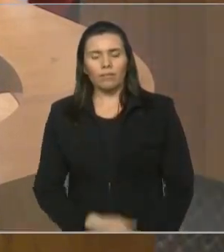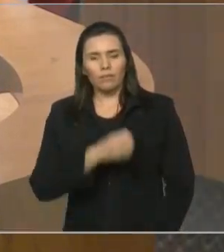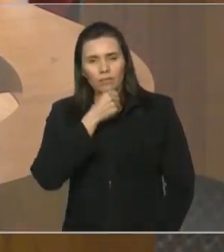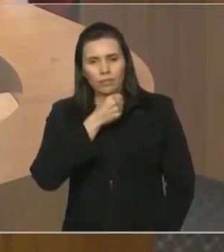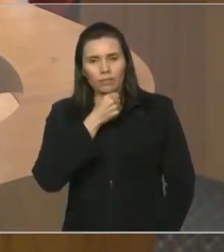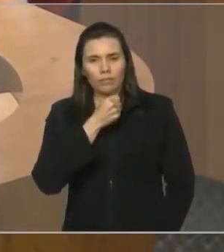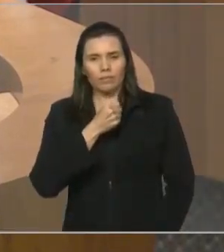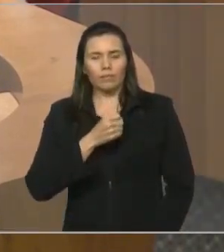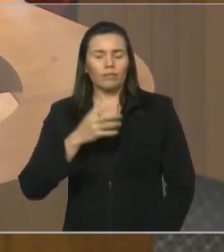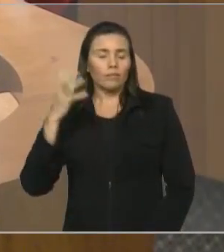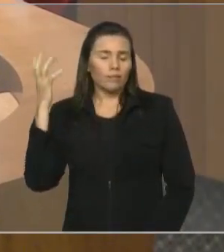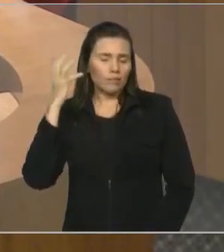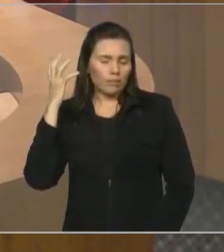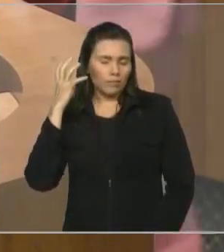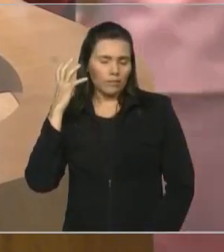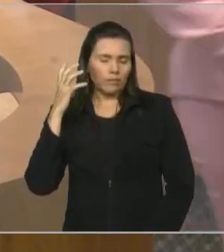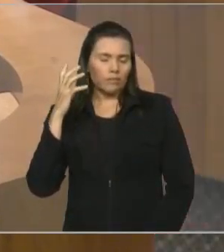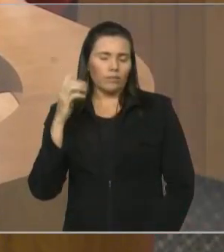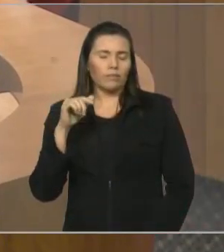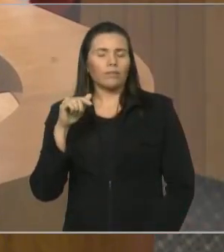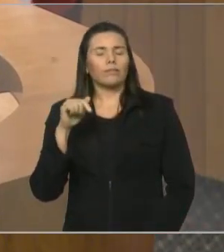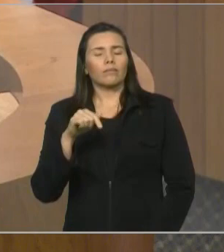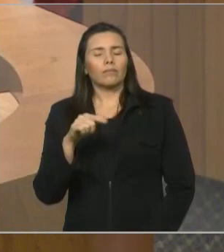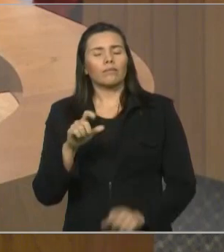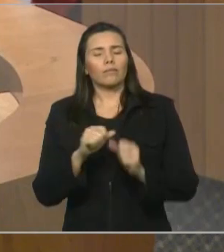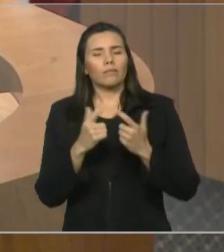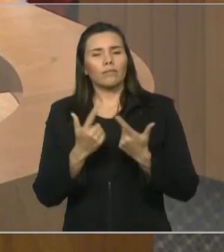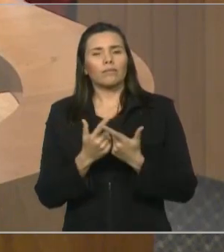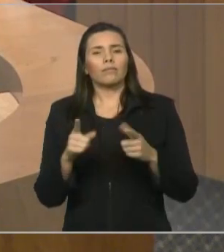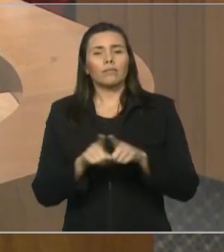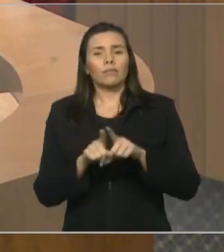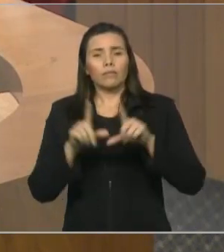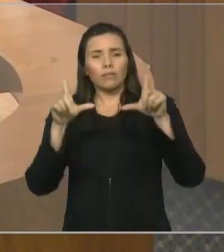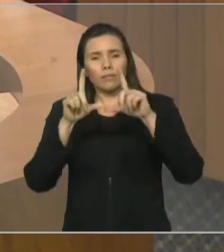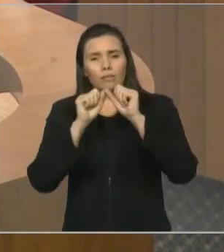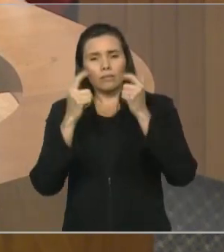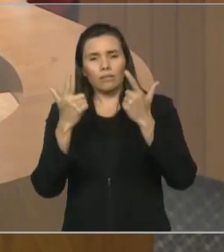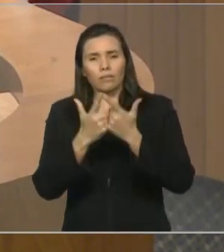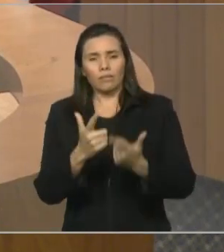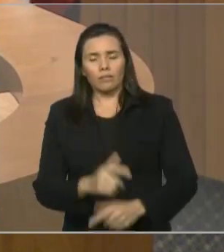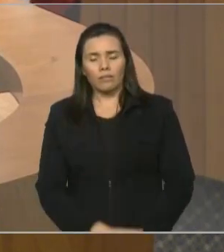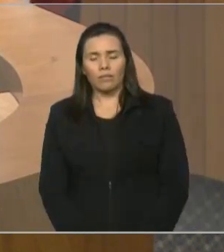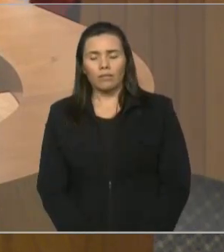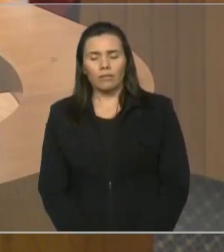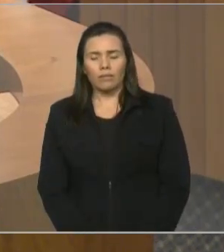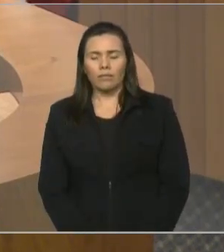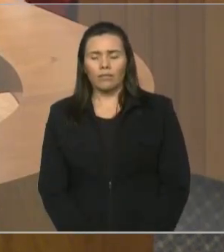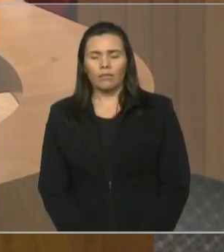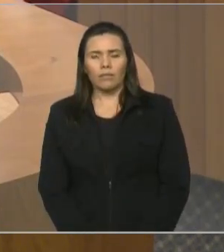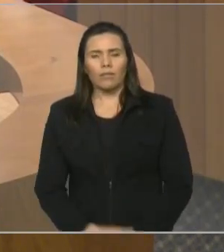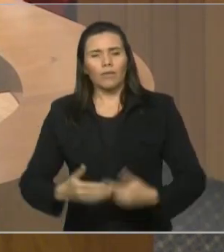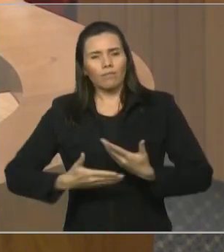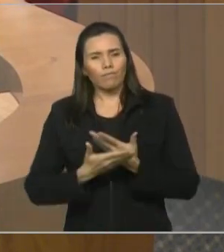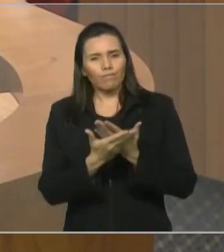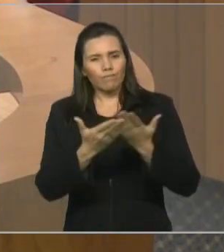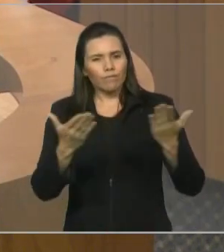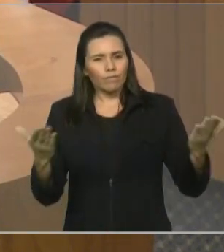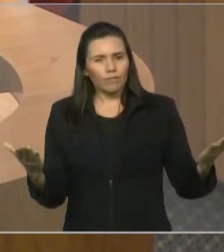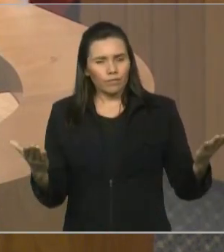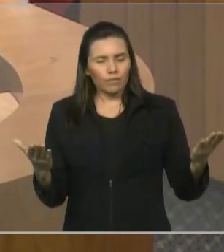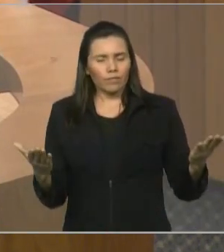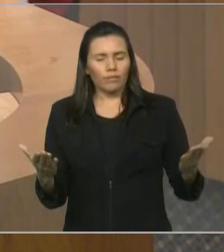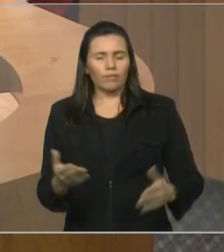jornalistas, rádio e TV Assembleia, a todos que nos acompanham pela